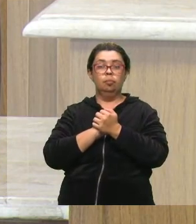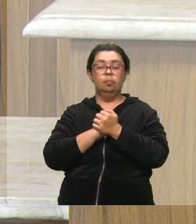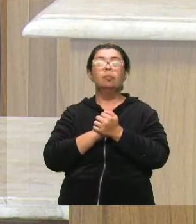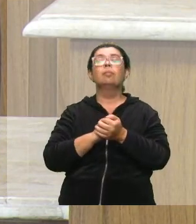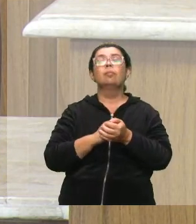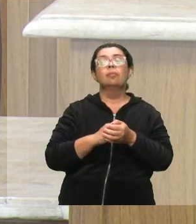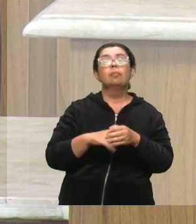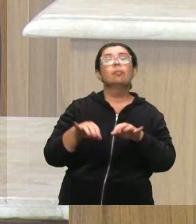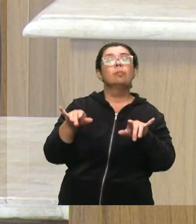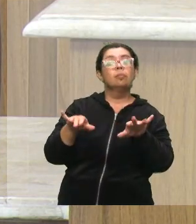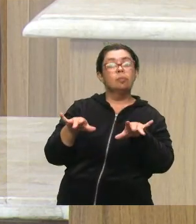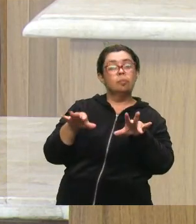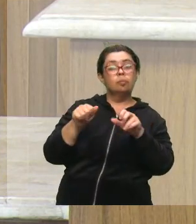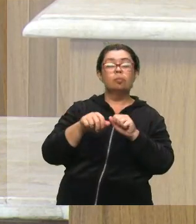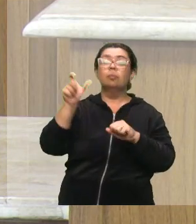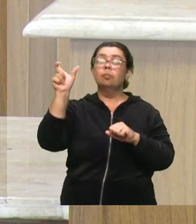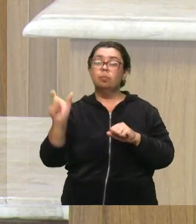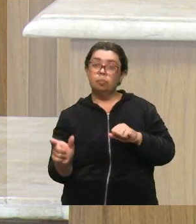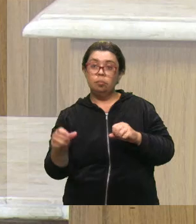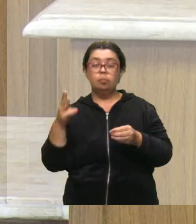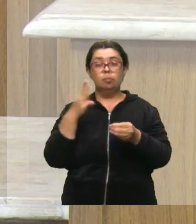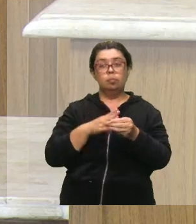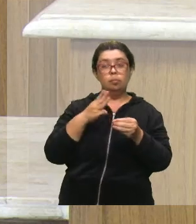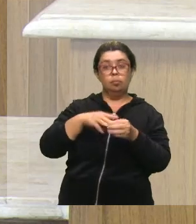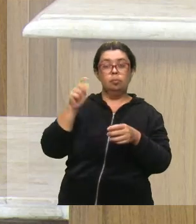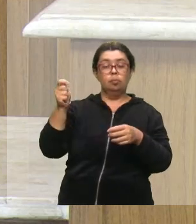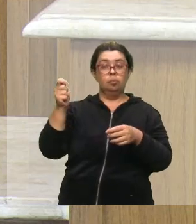deixar certinho os dados do contribuinte do município de Assis.